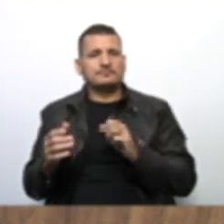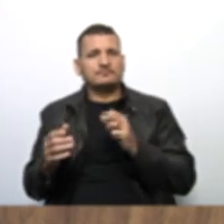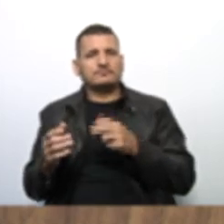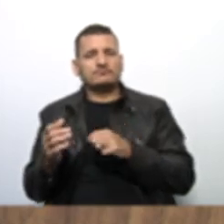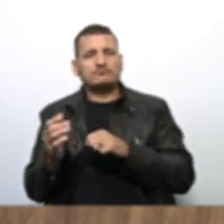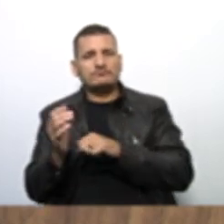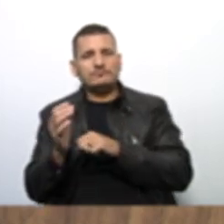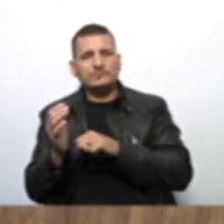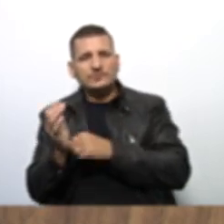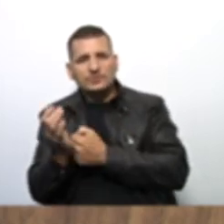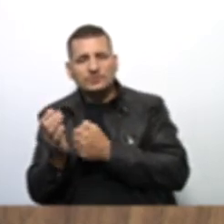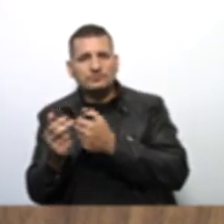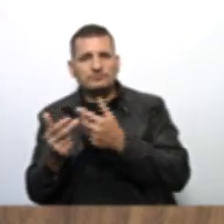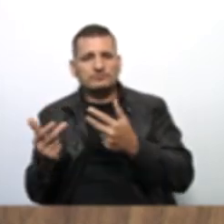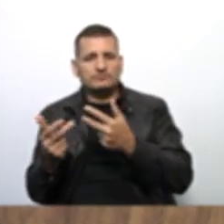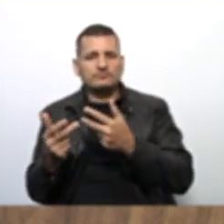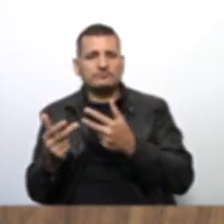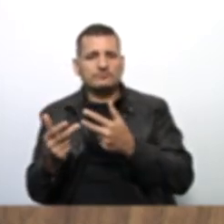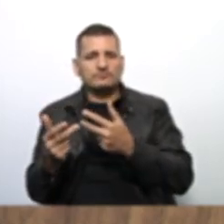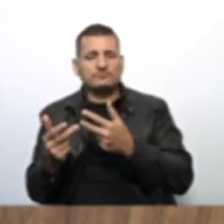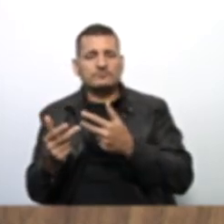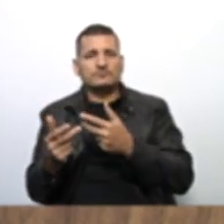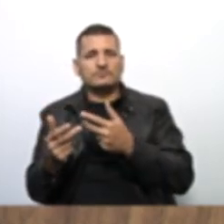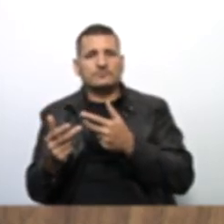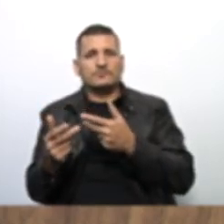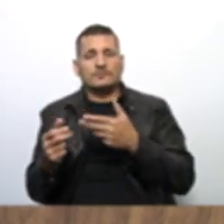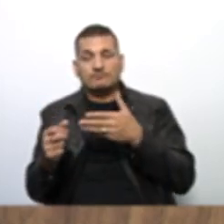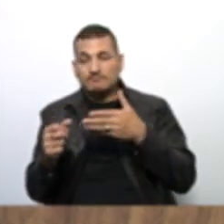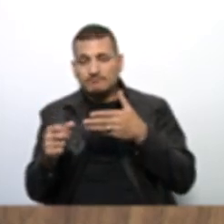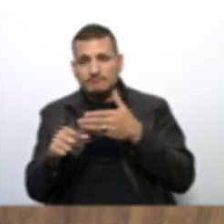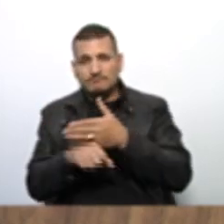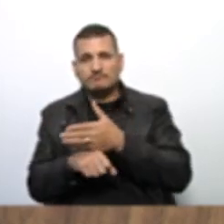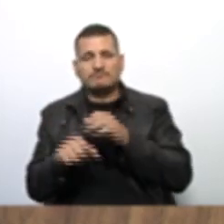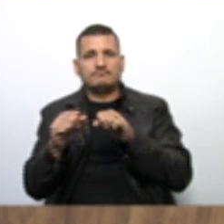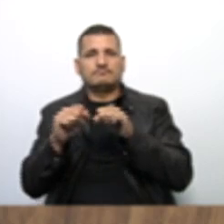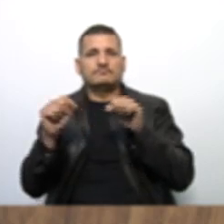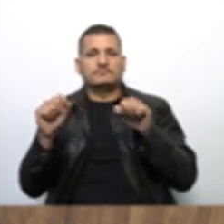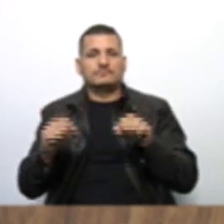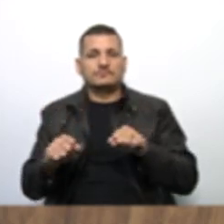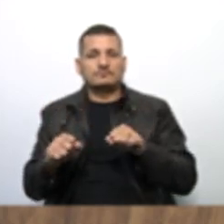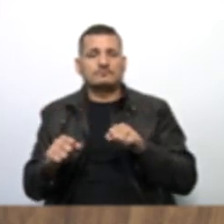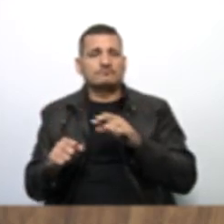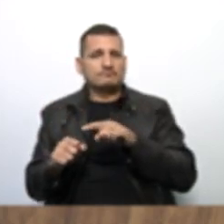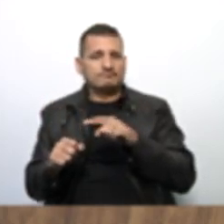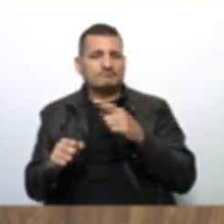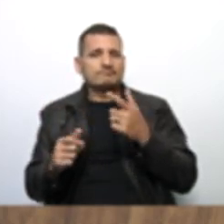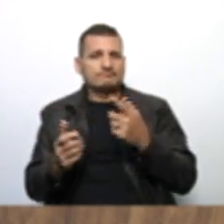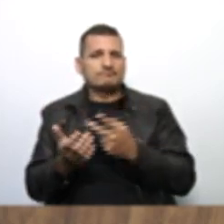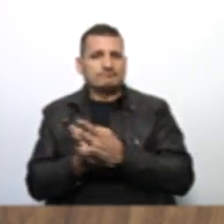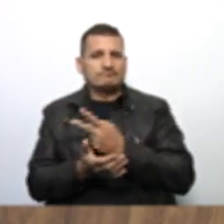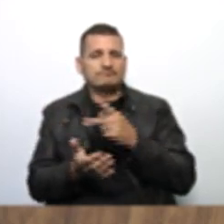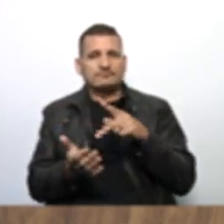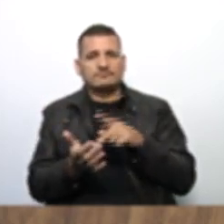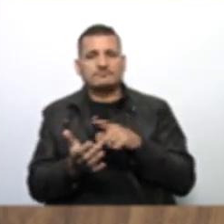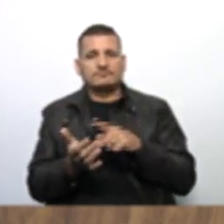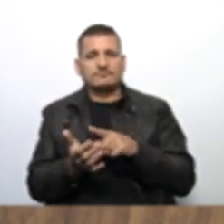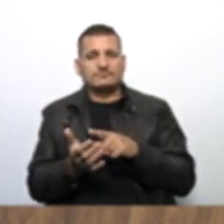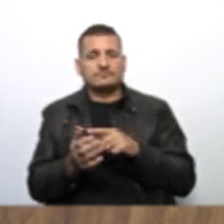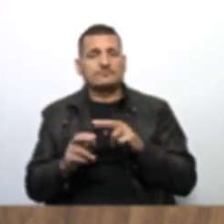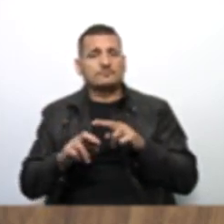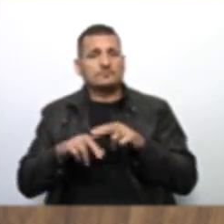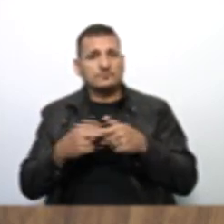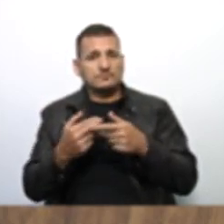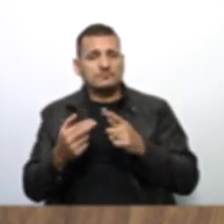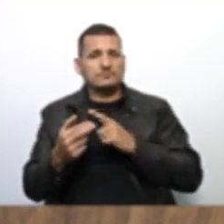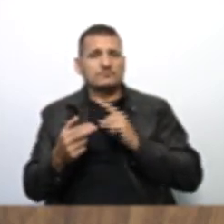chave, algo parecido, de segurança para poder invadir um sistema. Isso é muito comum. Então, por isso que tem essa questão aí